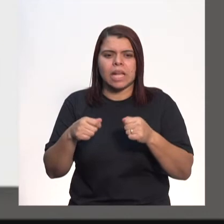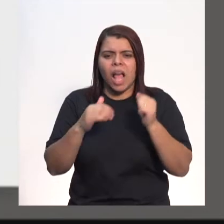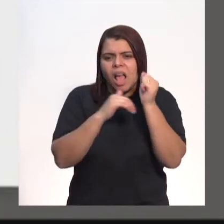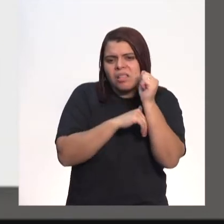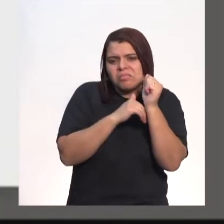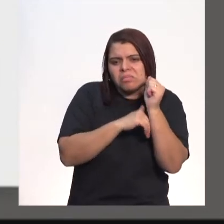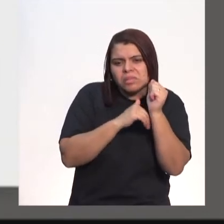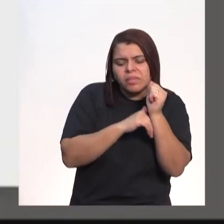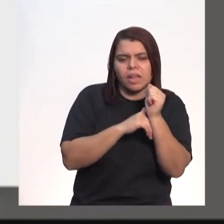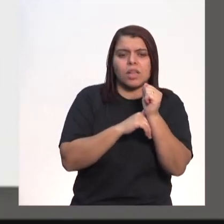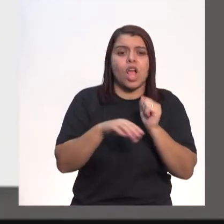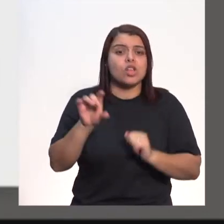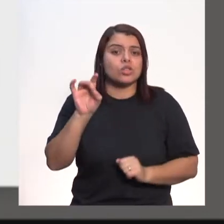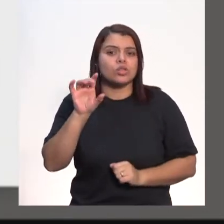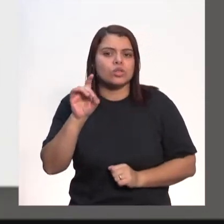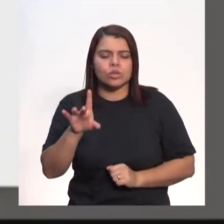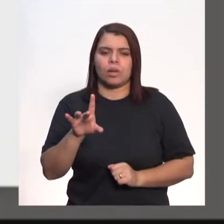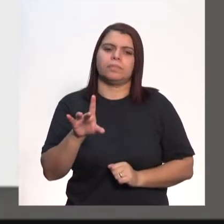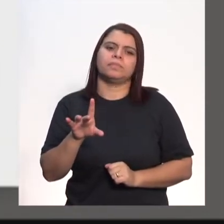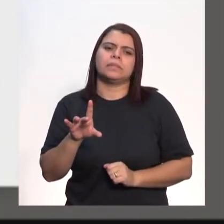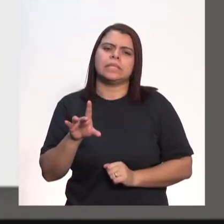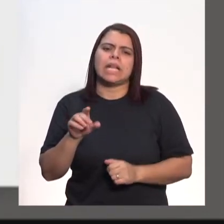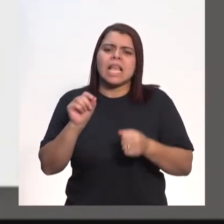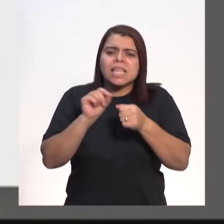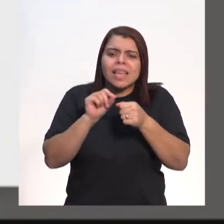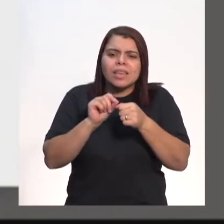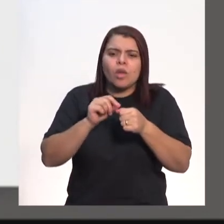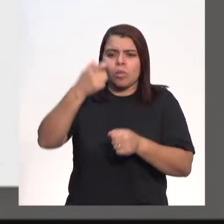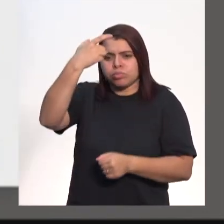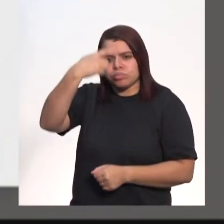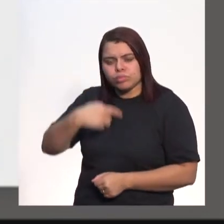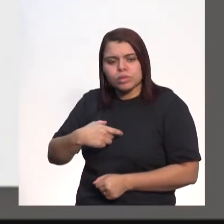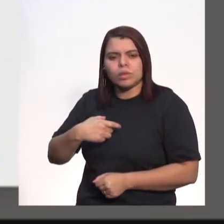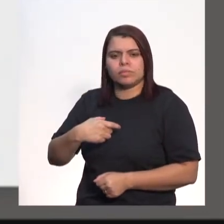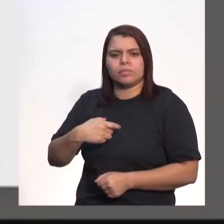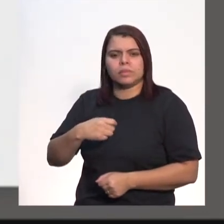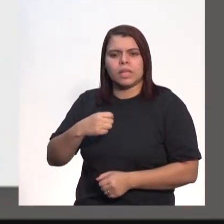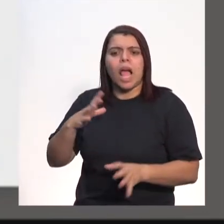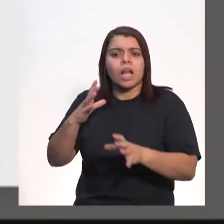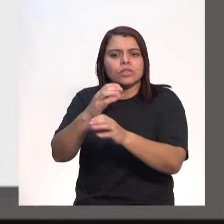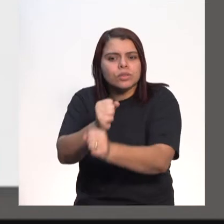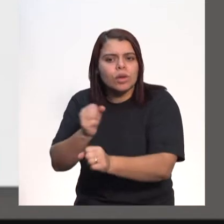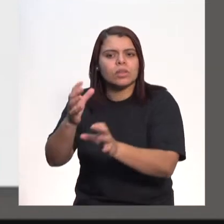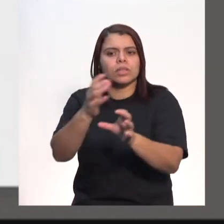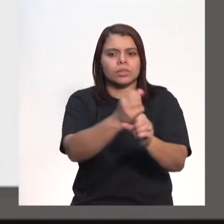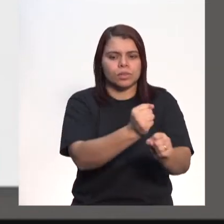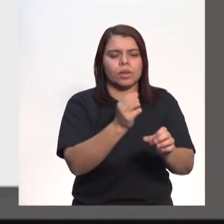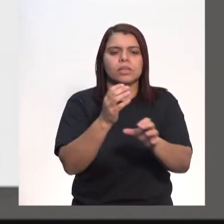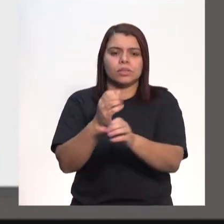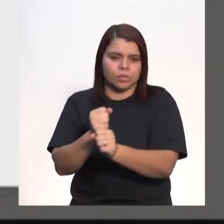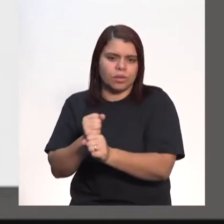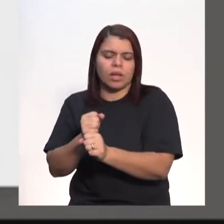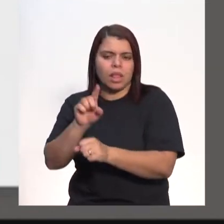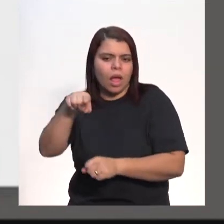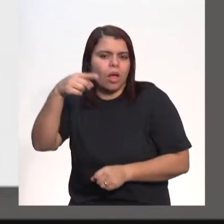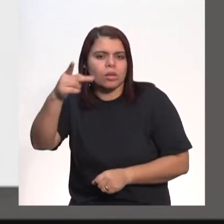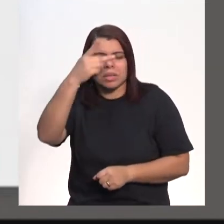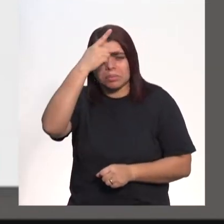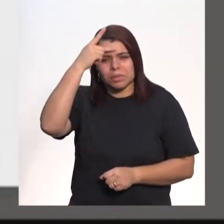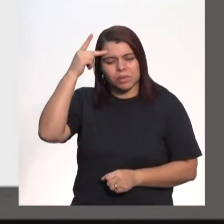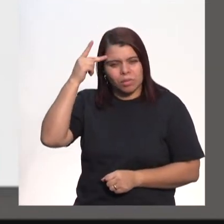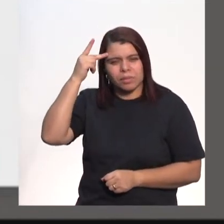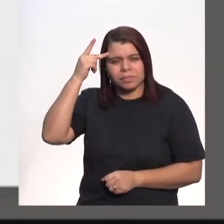somente os proprietários podem adicionar membros, e onde é a equipe pública, qualquer pessoa da organização pode ingressar. Se